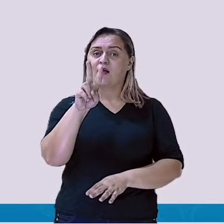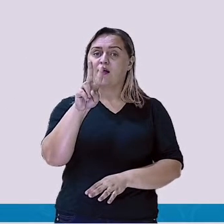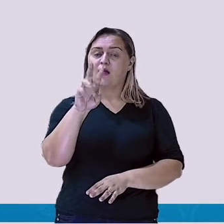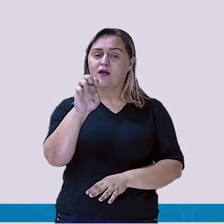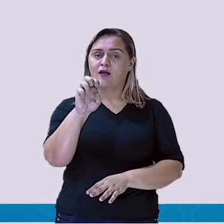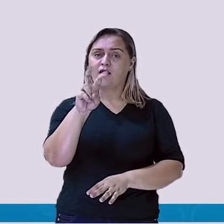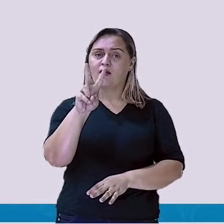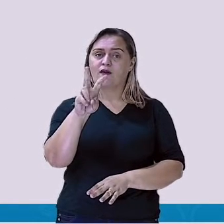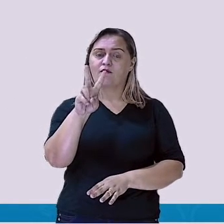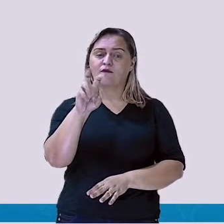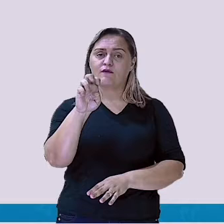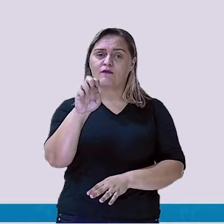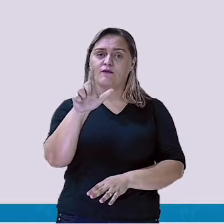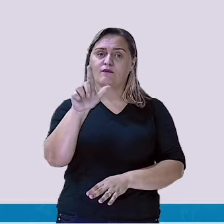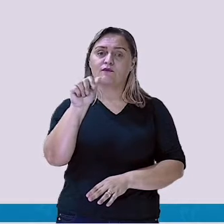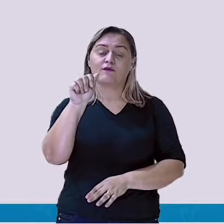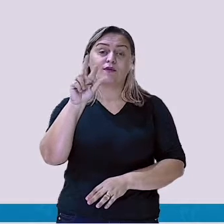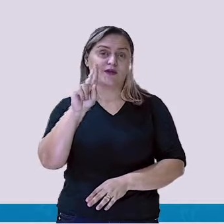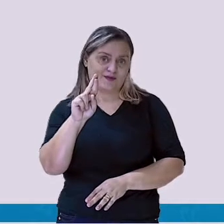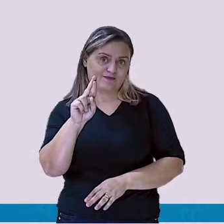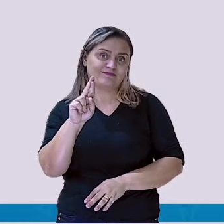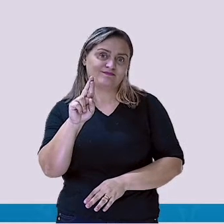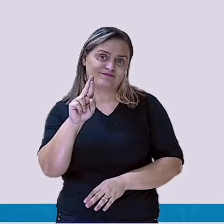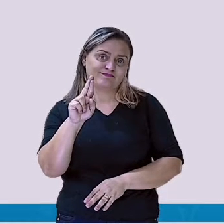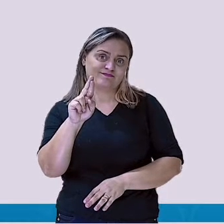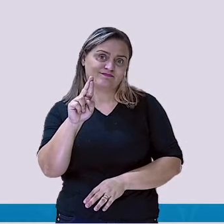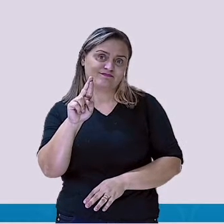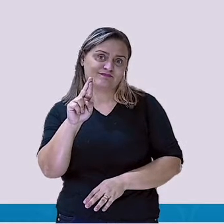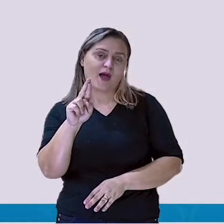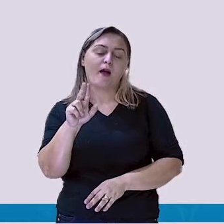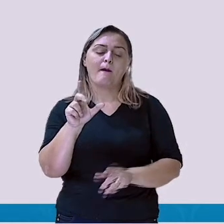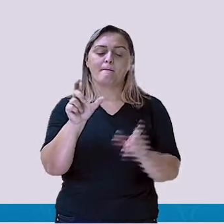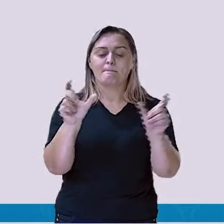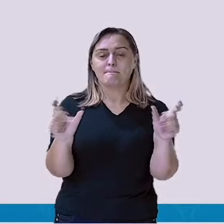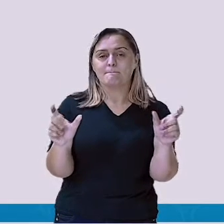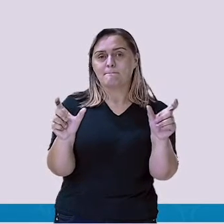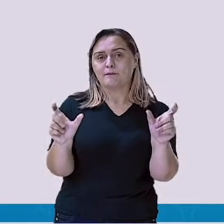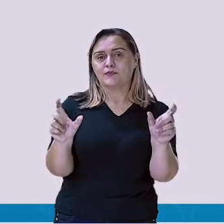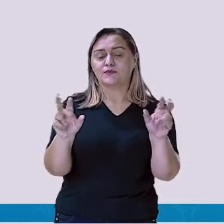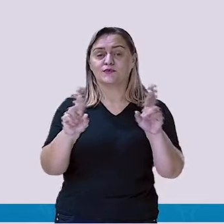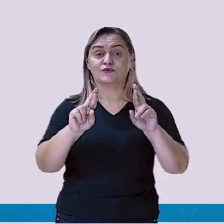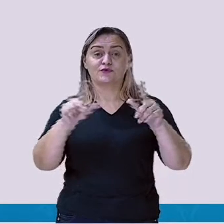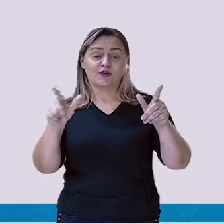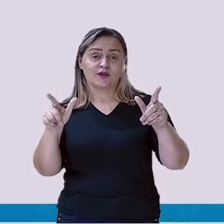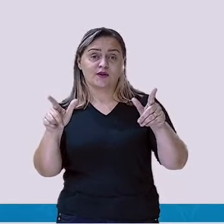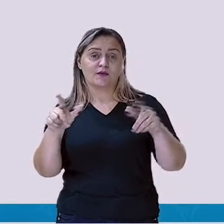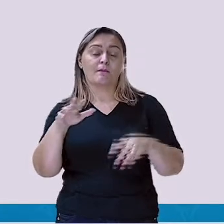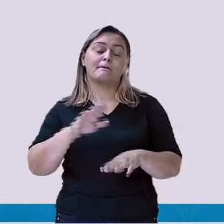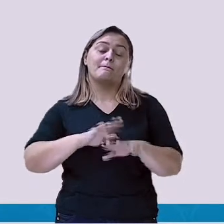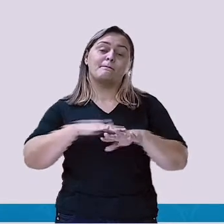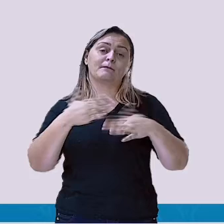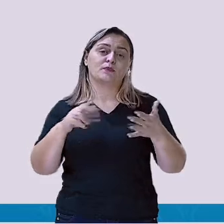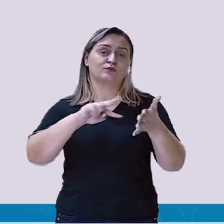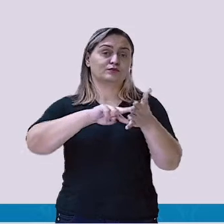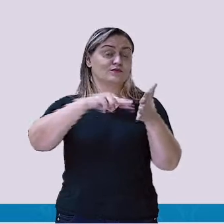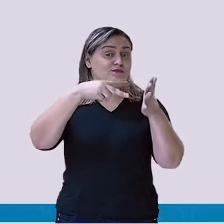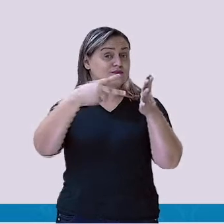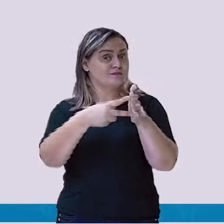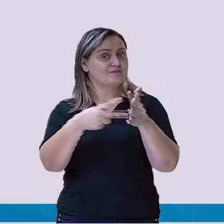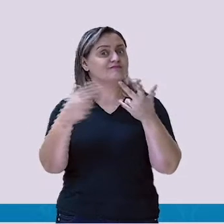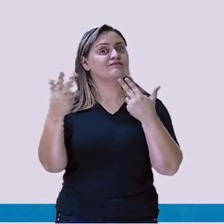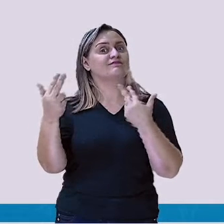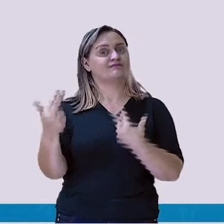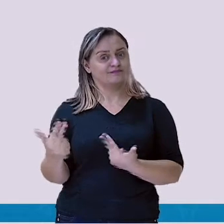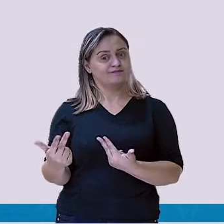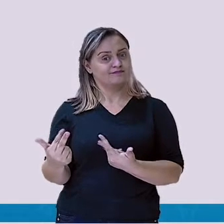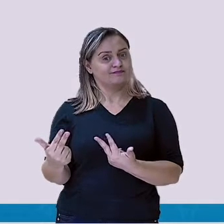Tranquilo, calmo. Transformação, metamorfose. Parar, deter. Falar,